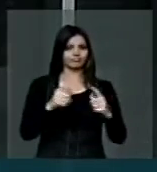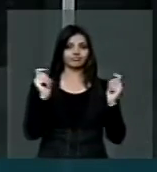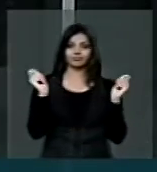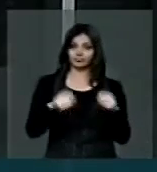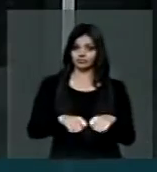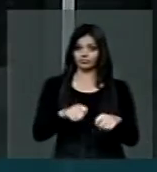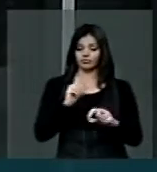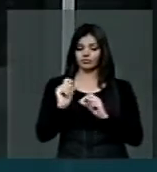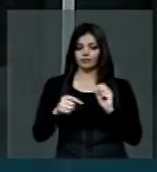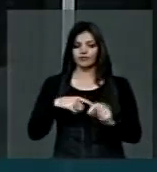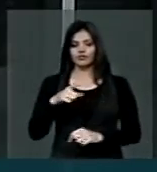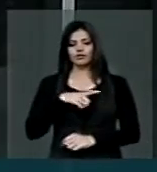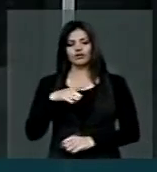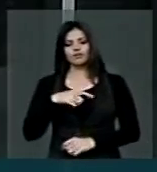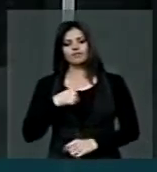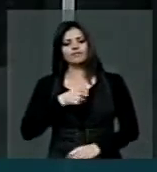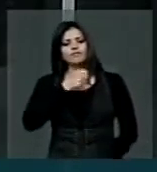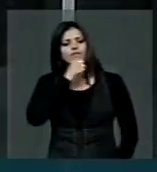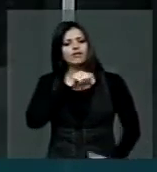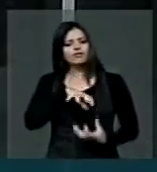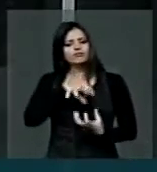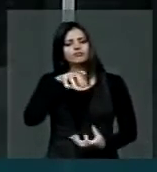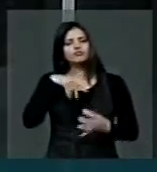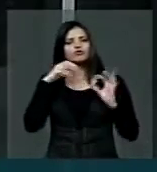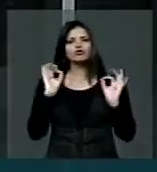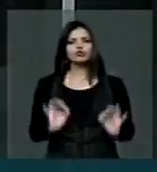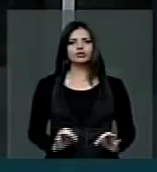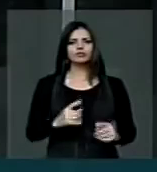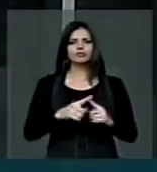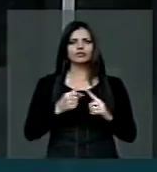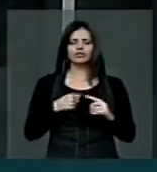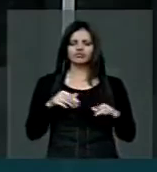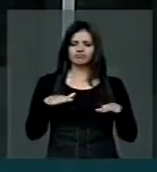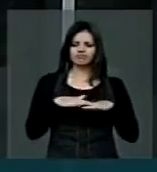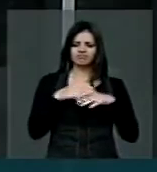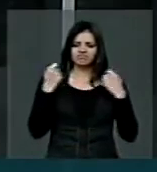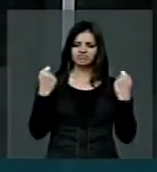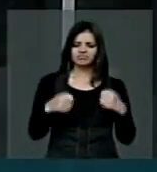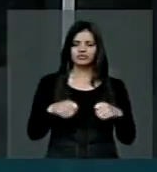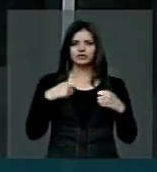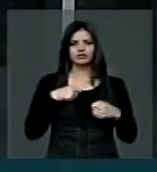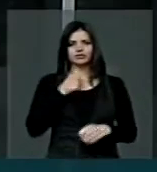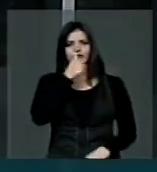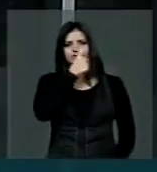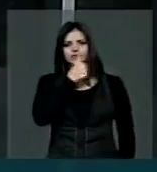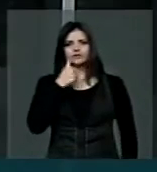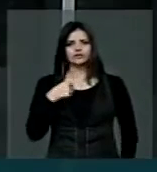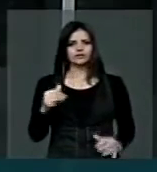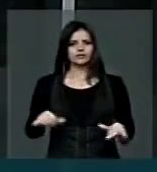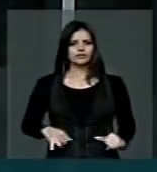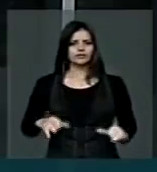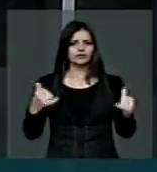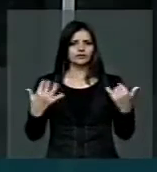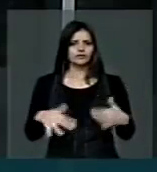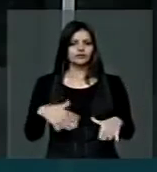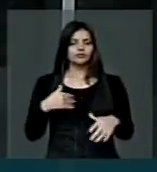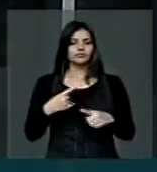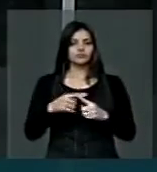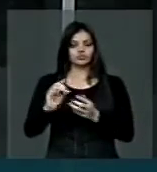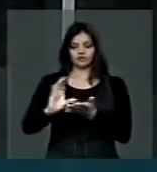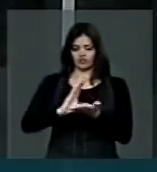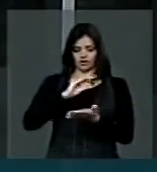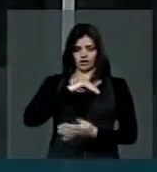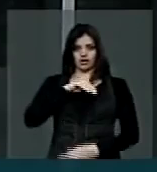possibilitem ter uma velhice digna diante da penúria que são submetidos em decorrência dos proventos